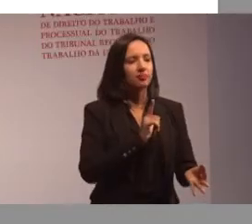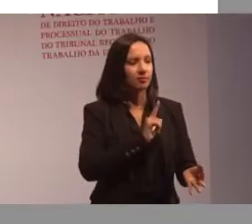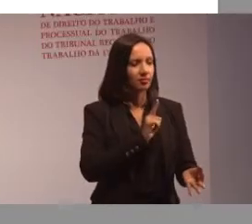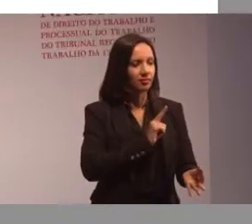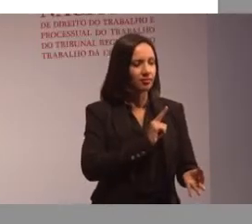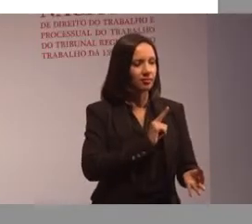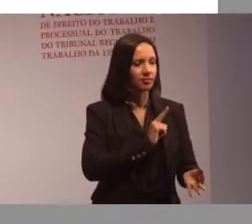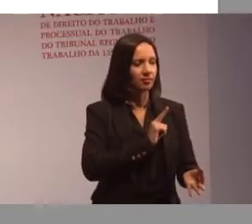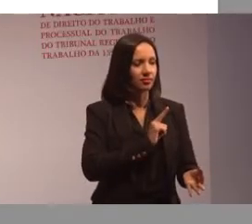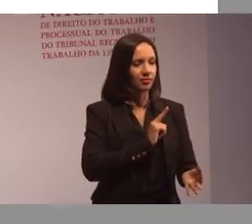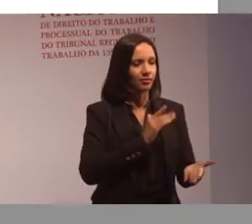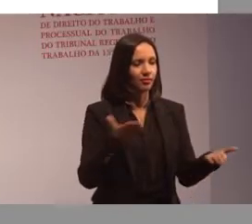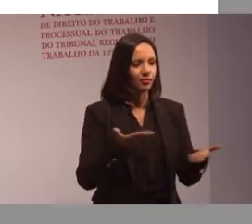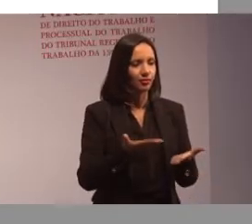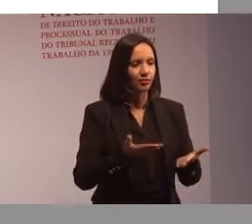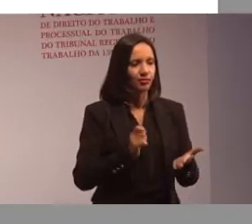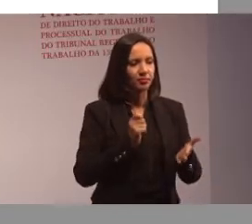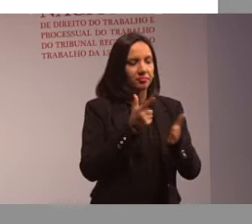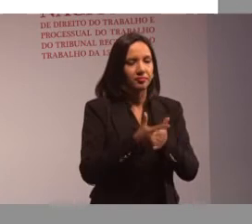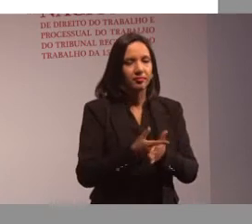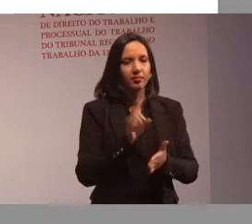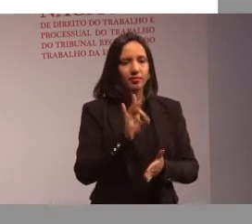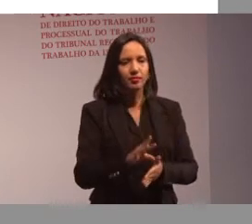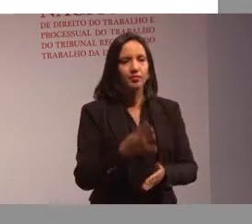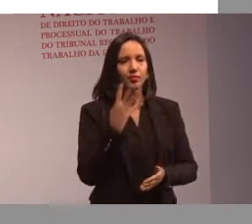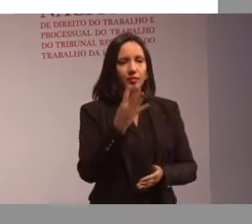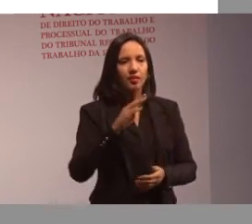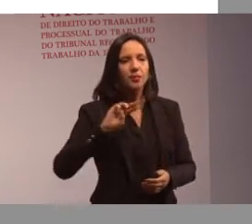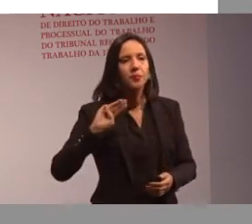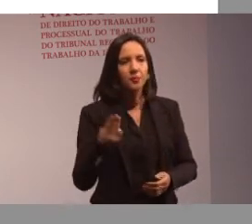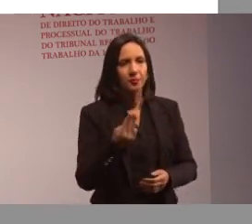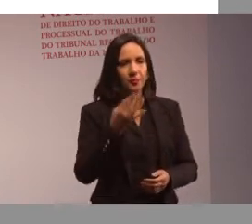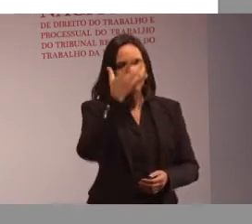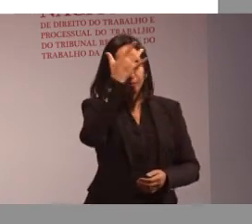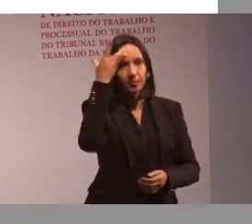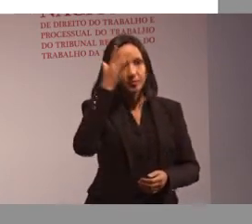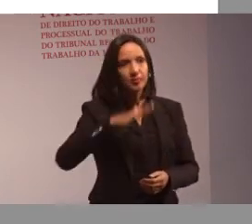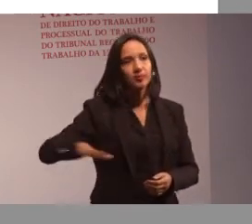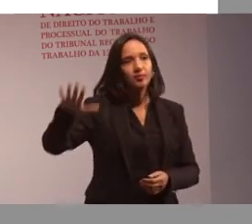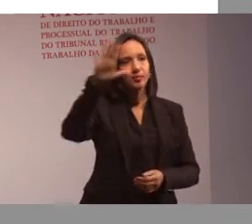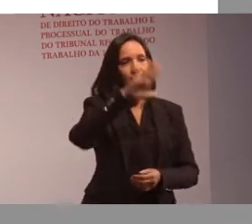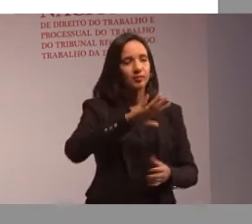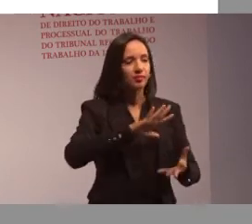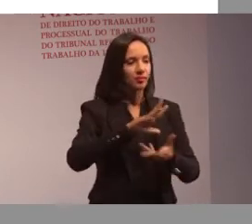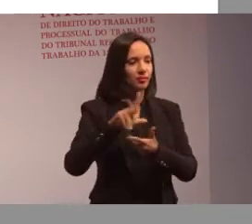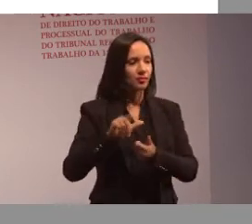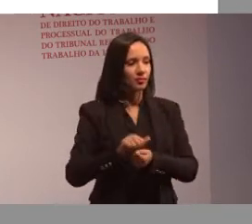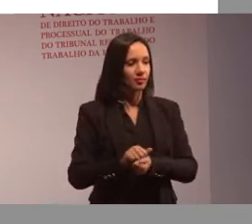plataformas paga as contas de quase 4 milhões de brasileiros no mundo,